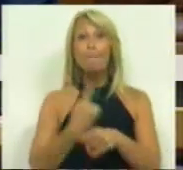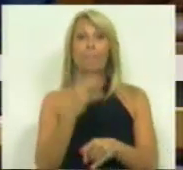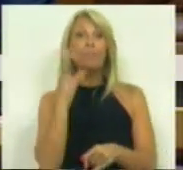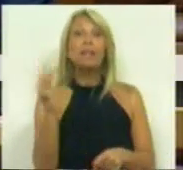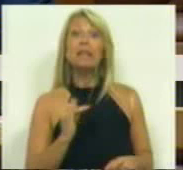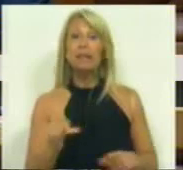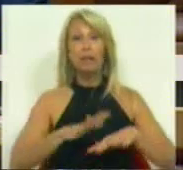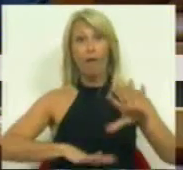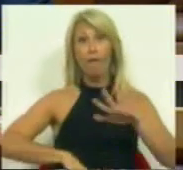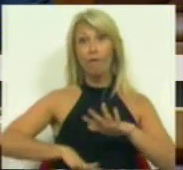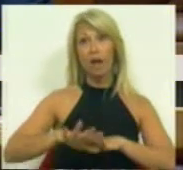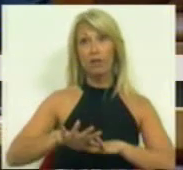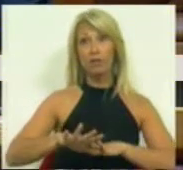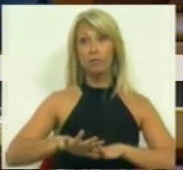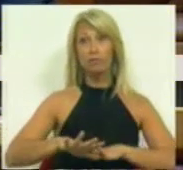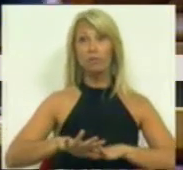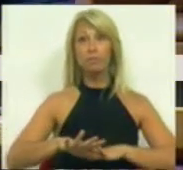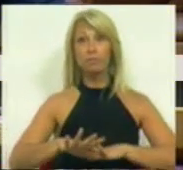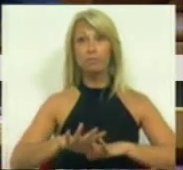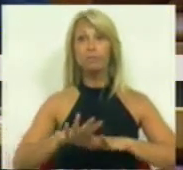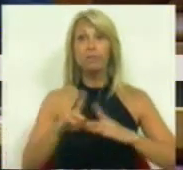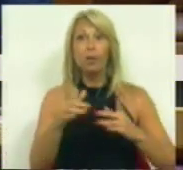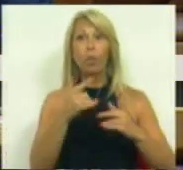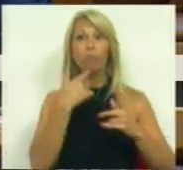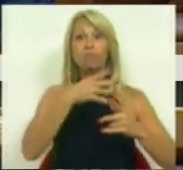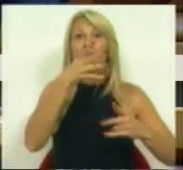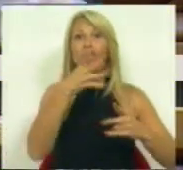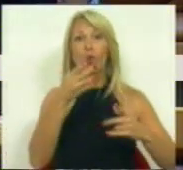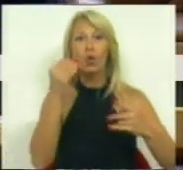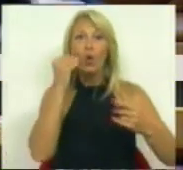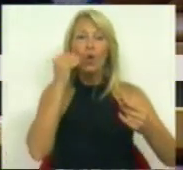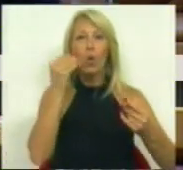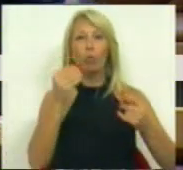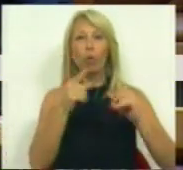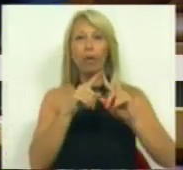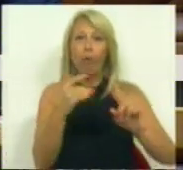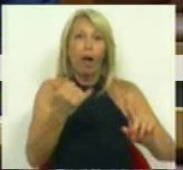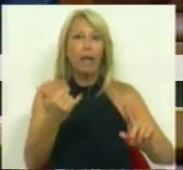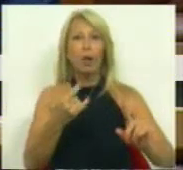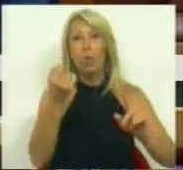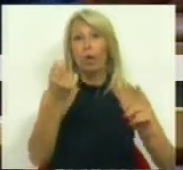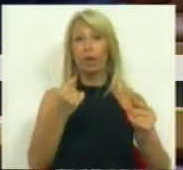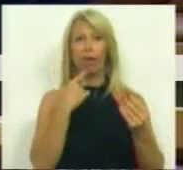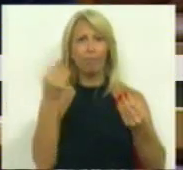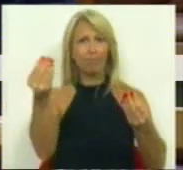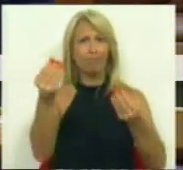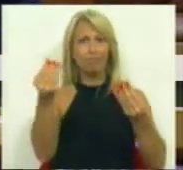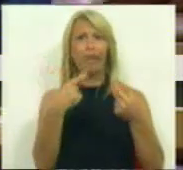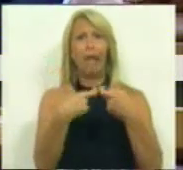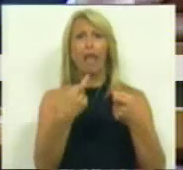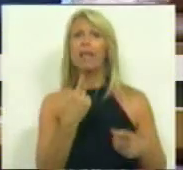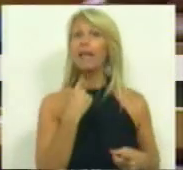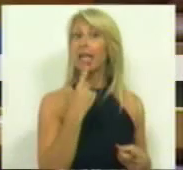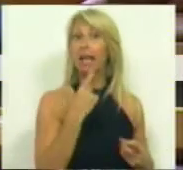uma interpretação sobre a sua ironia, um pouco britânica, fleumática, mas, enfim, dizer